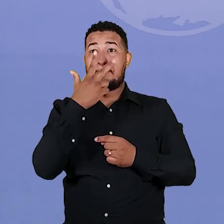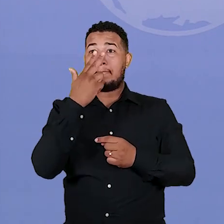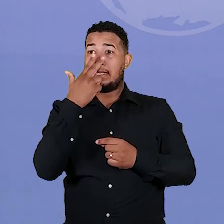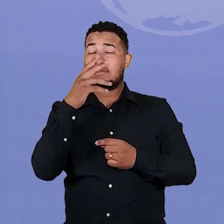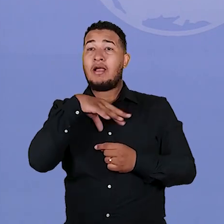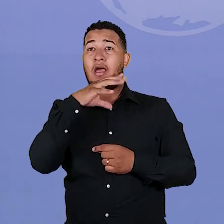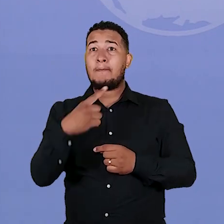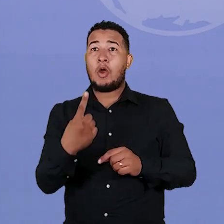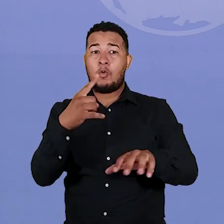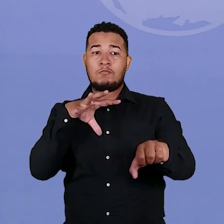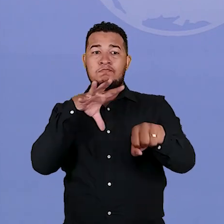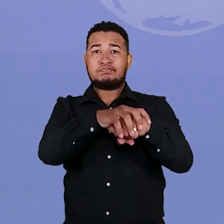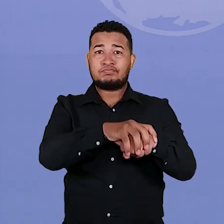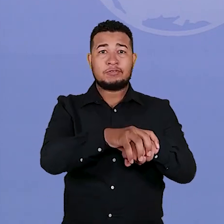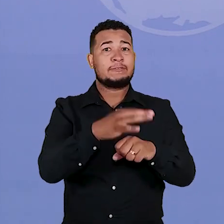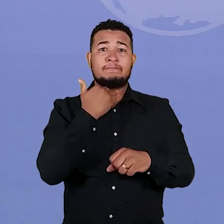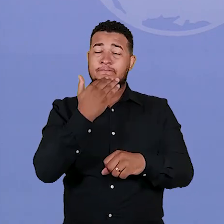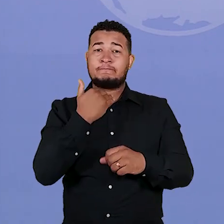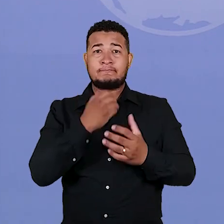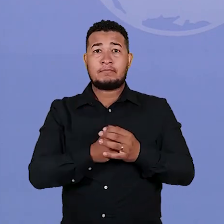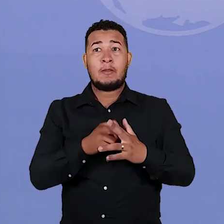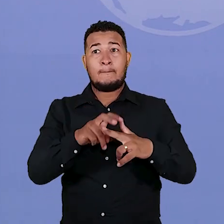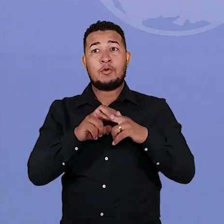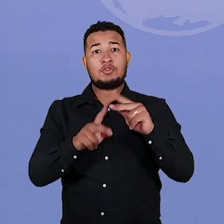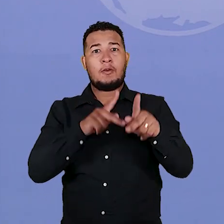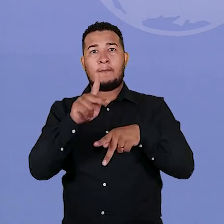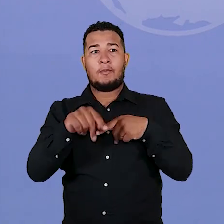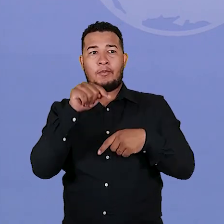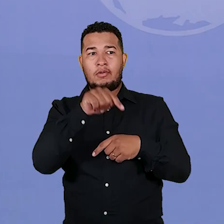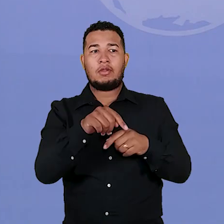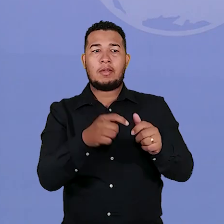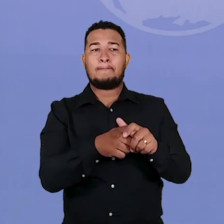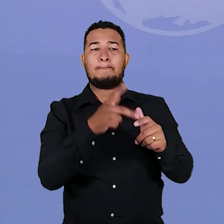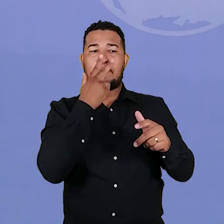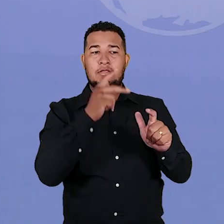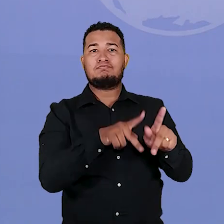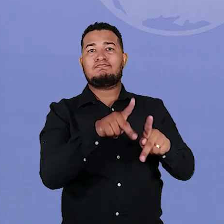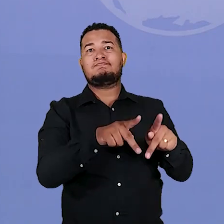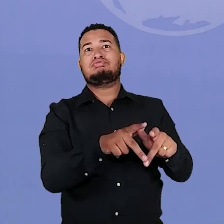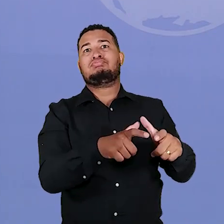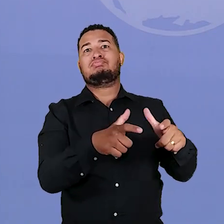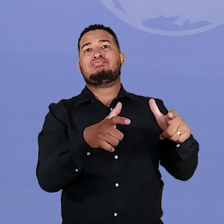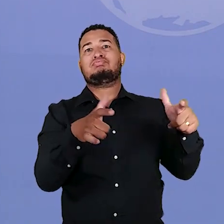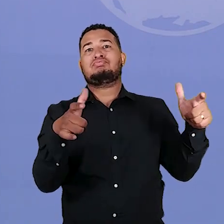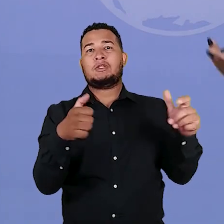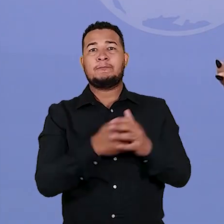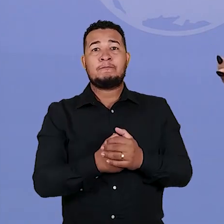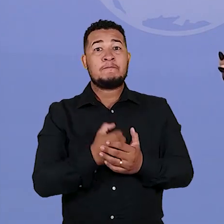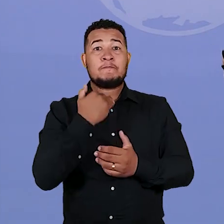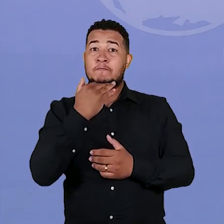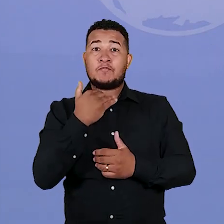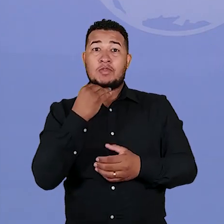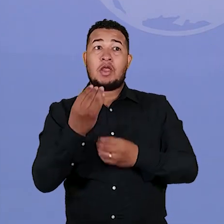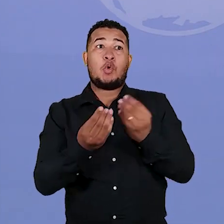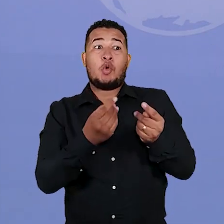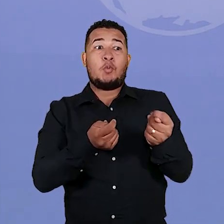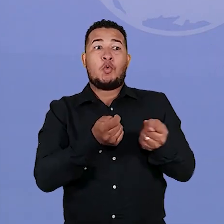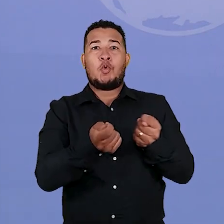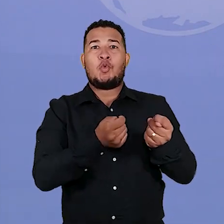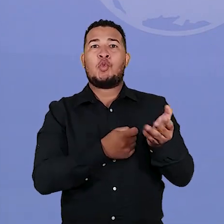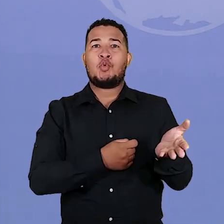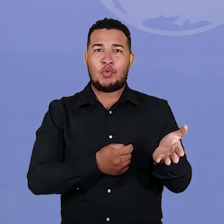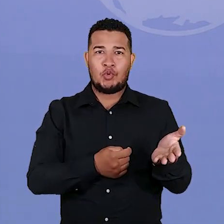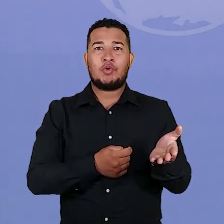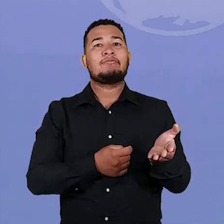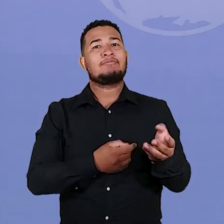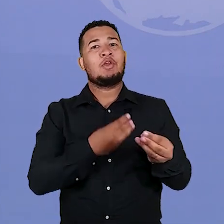não tem um predador para ele. Por isso que a população dele entra em descontrole, né? E a